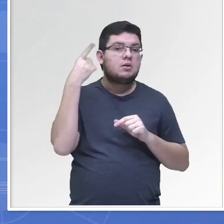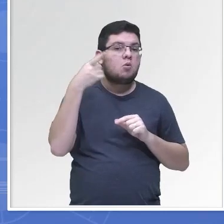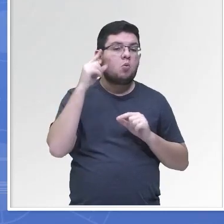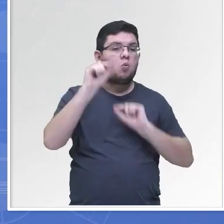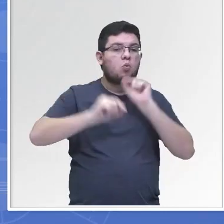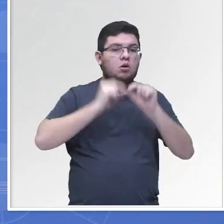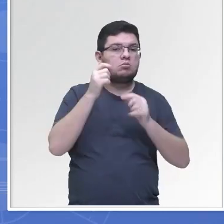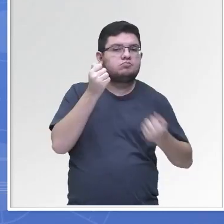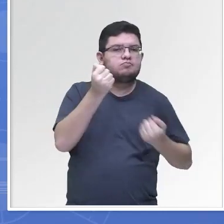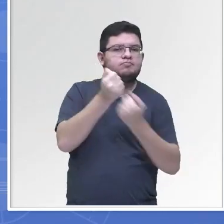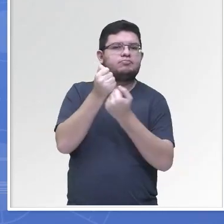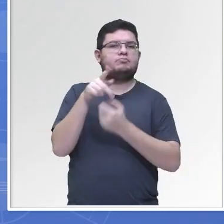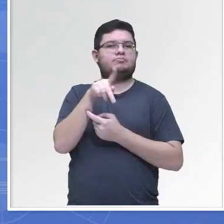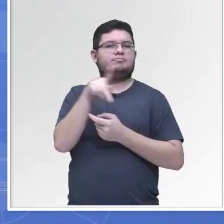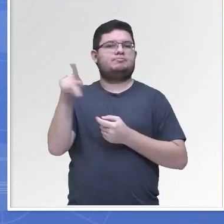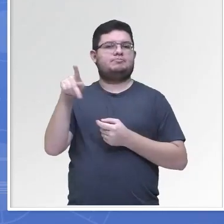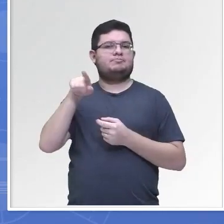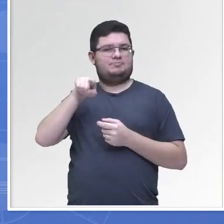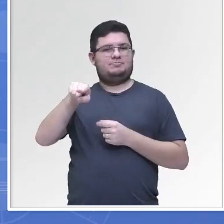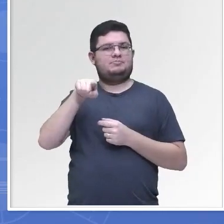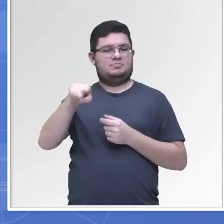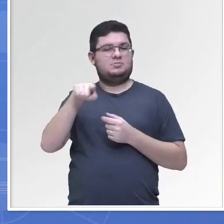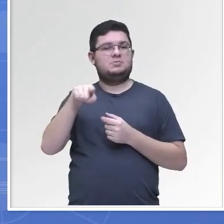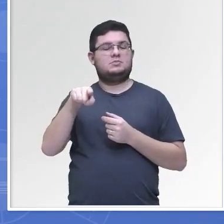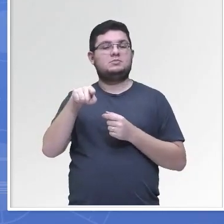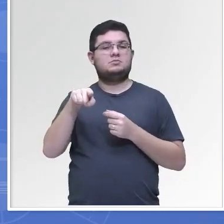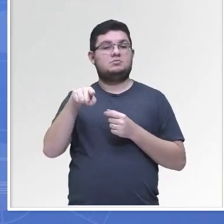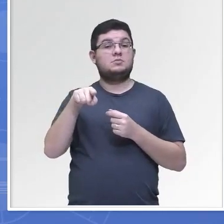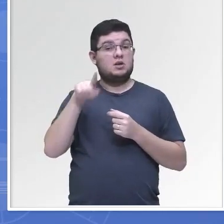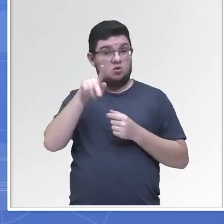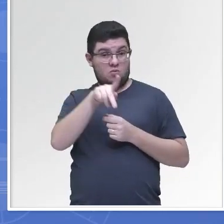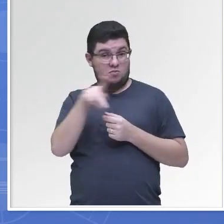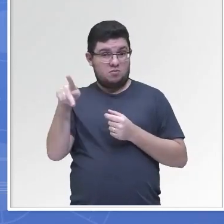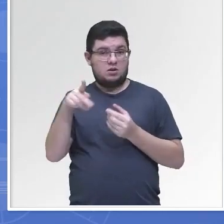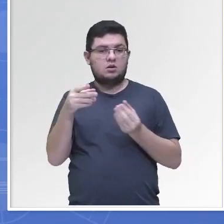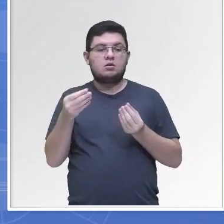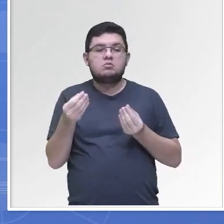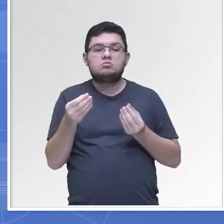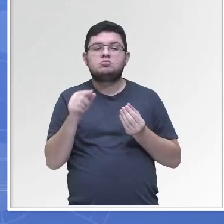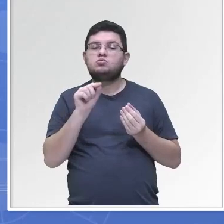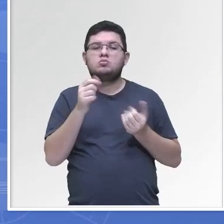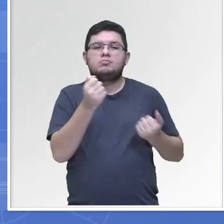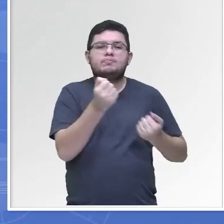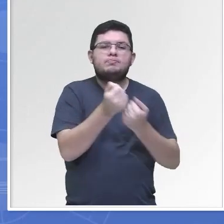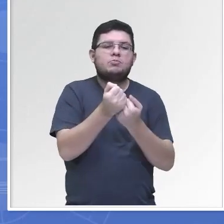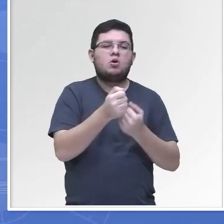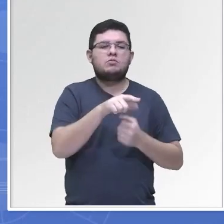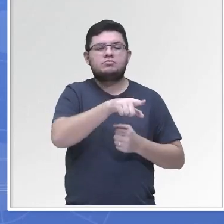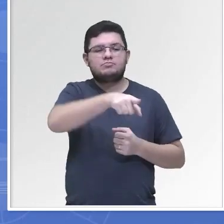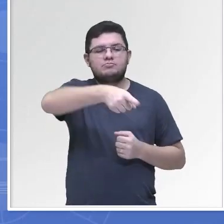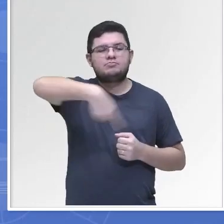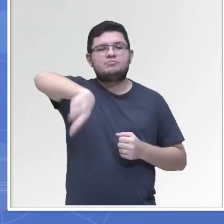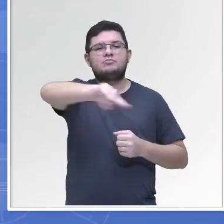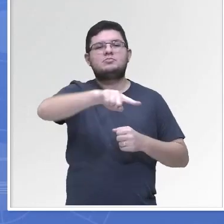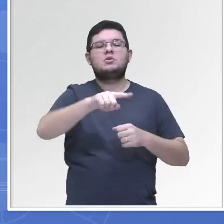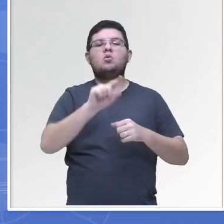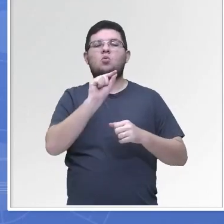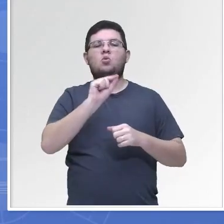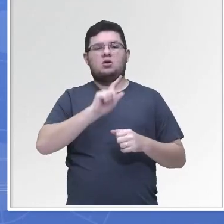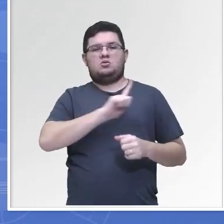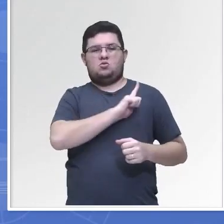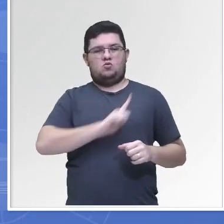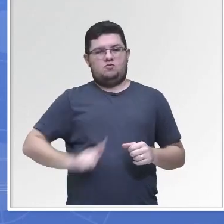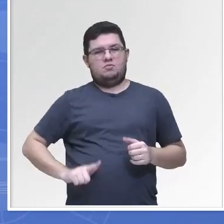tá certo? E senadores que vão lá apoiar esse presidente. Então, eu tenho uma política de governadores. Tudo